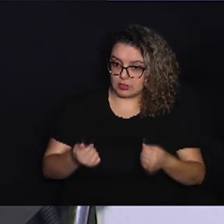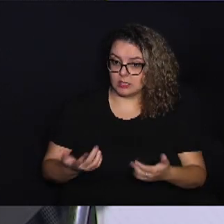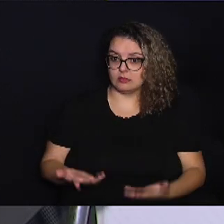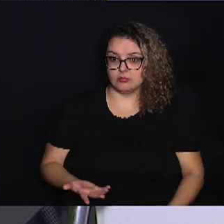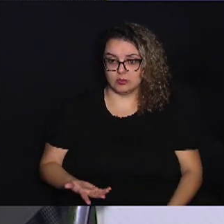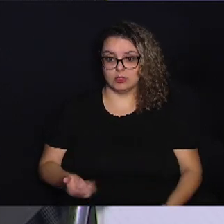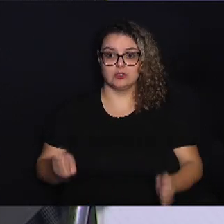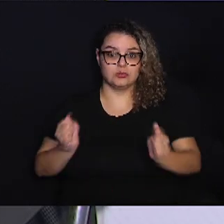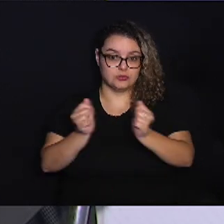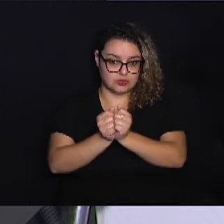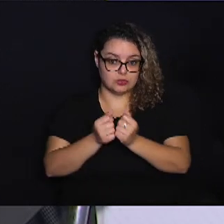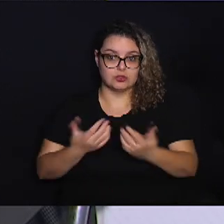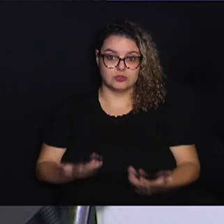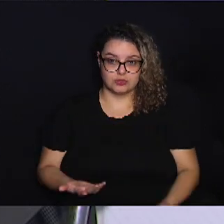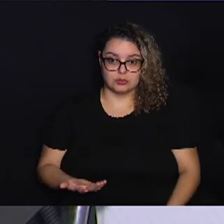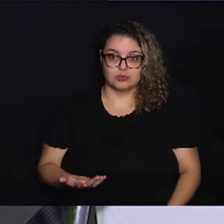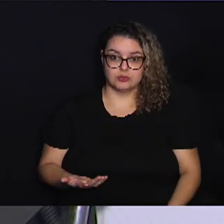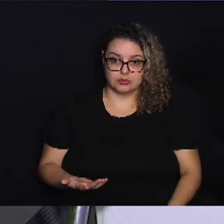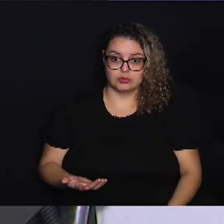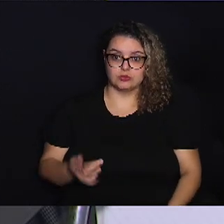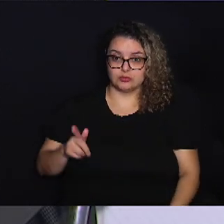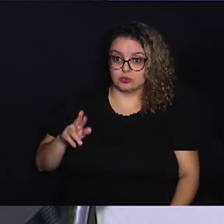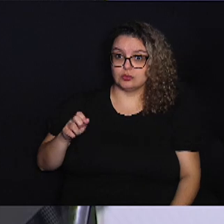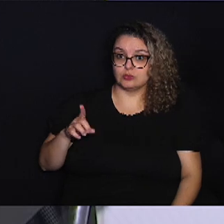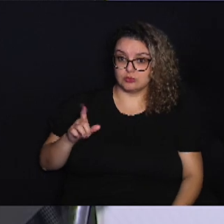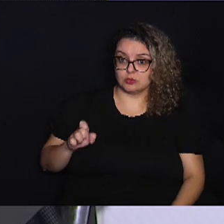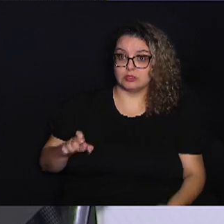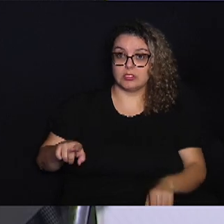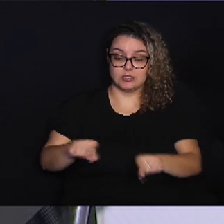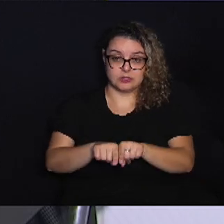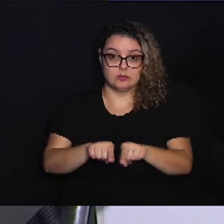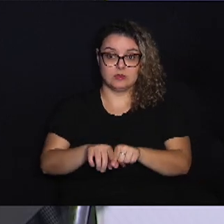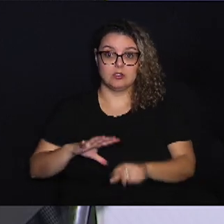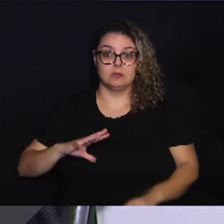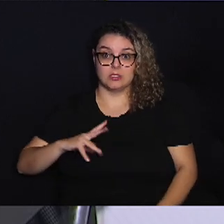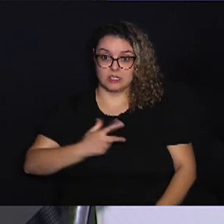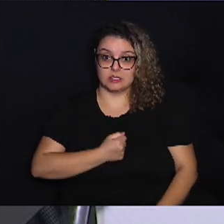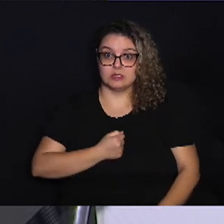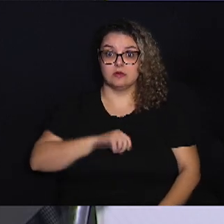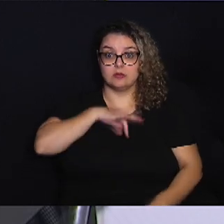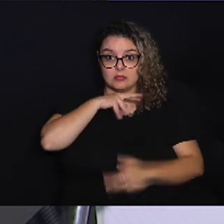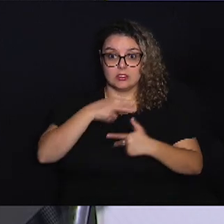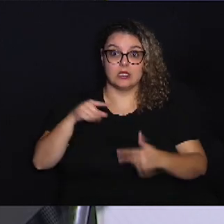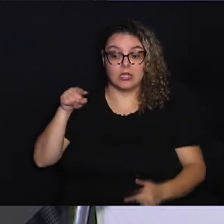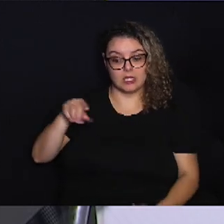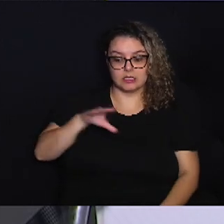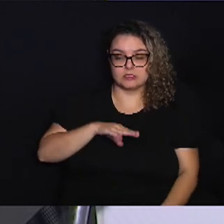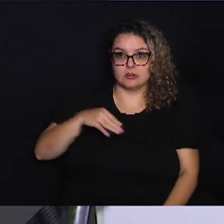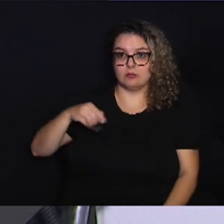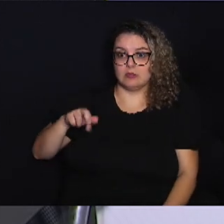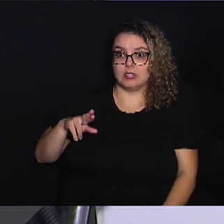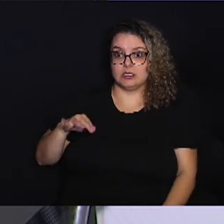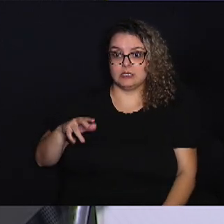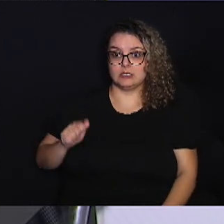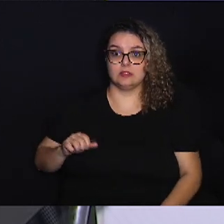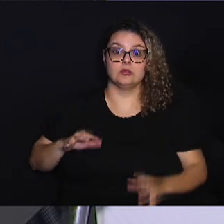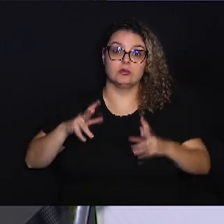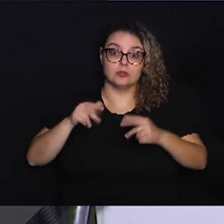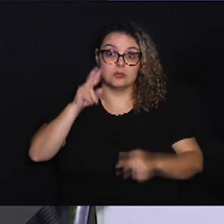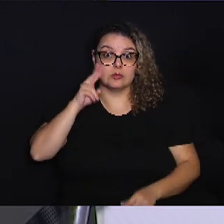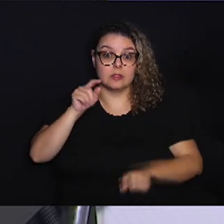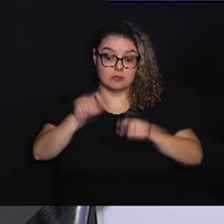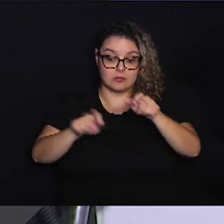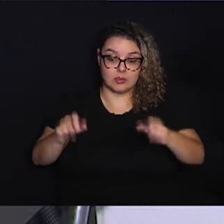junto com o GRADE também, para resgatar esses animais em Mariana. Porque todo mundo olha para as